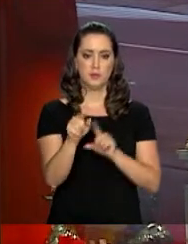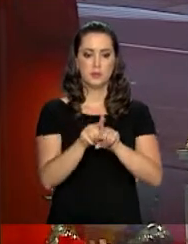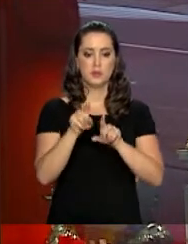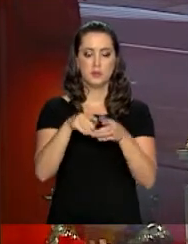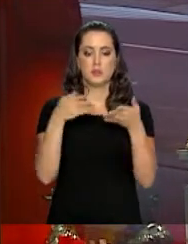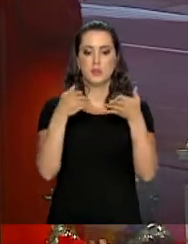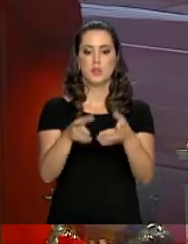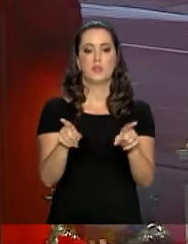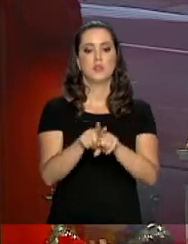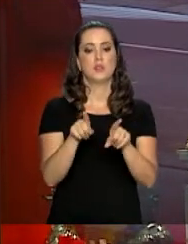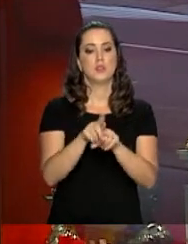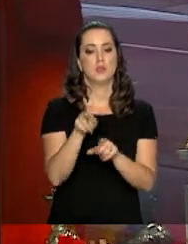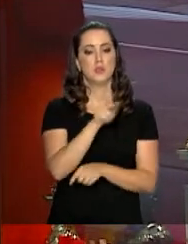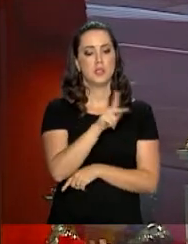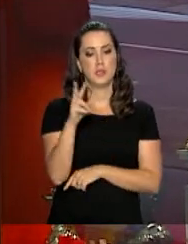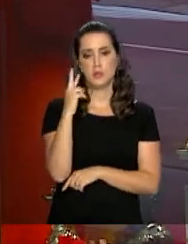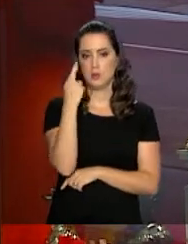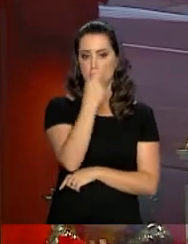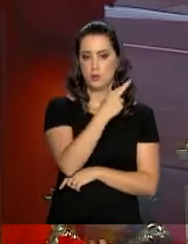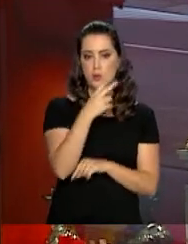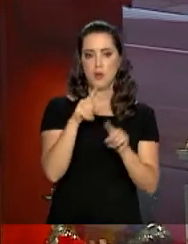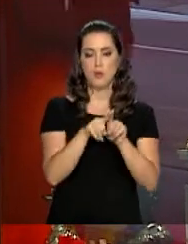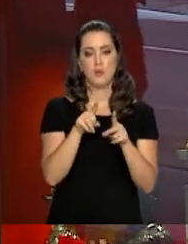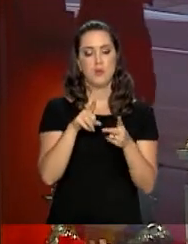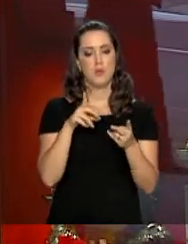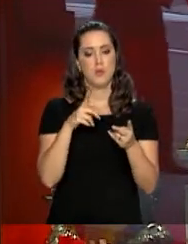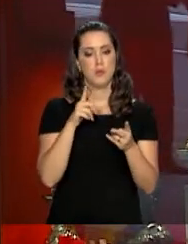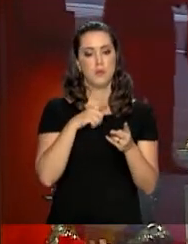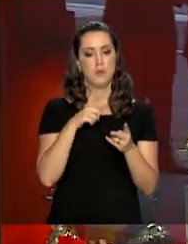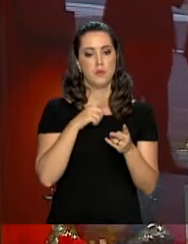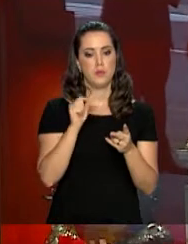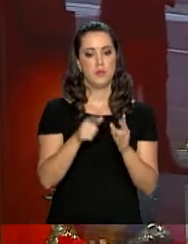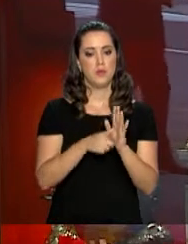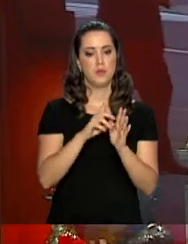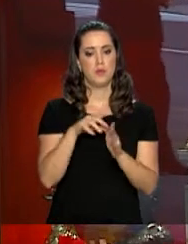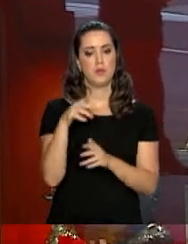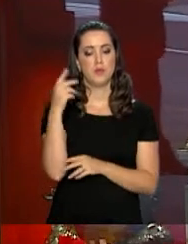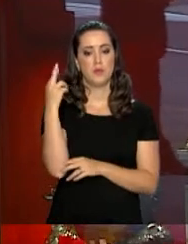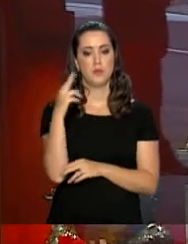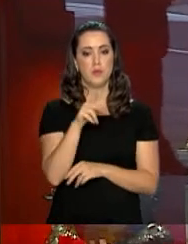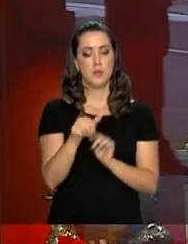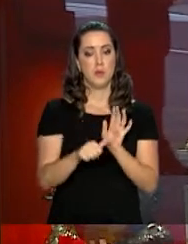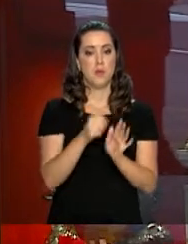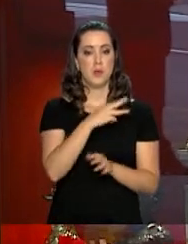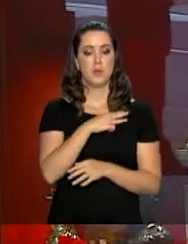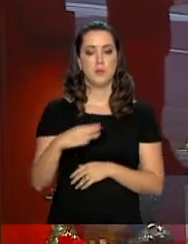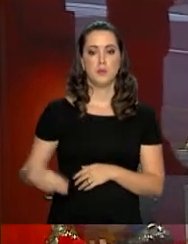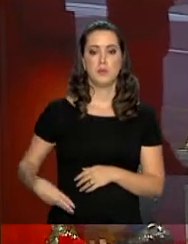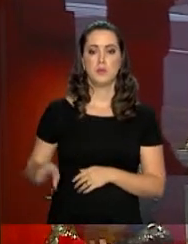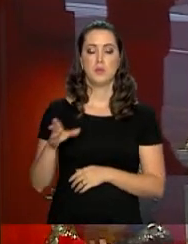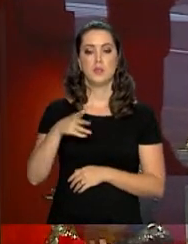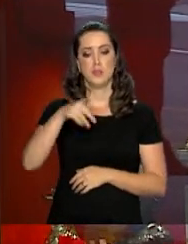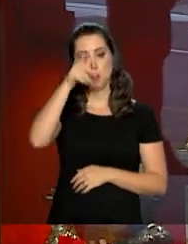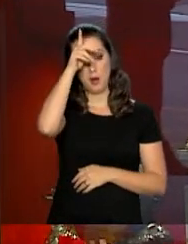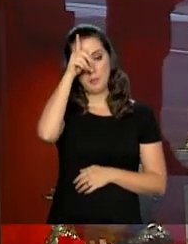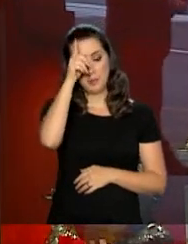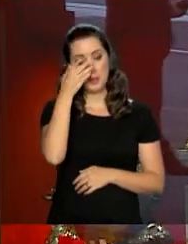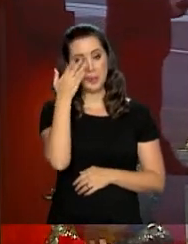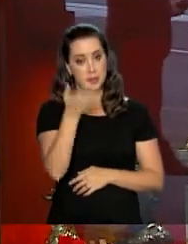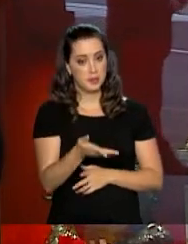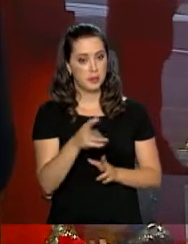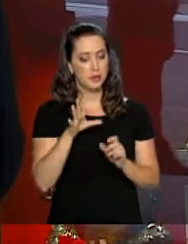o presidente da Rússia, Vladimir Putin, e Angela Merkel, que é a primeira-ministra da Alemanha. Por isso,